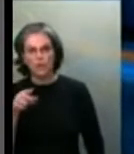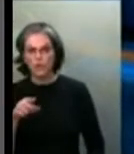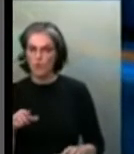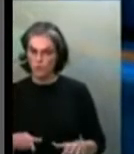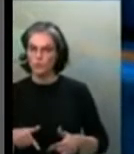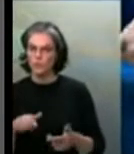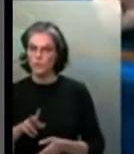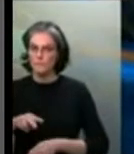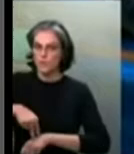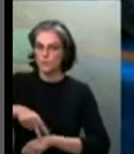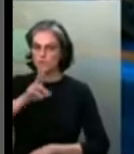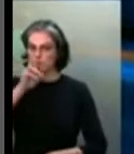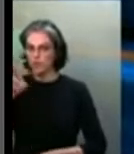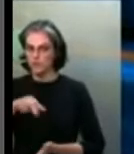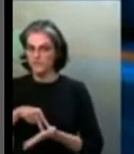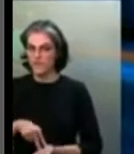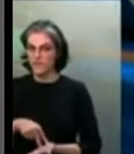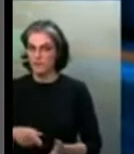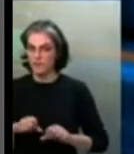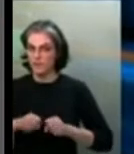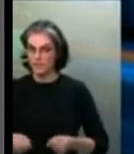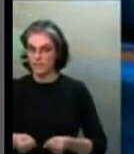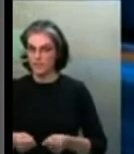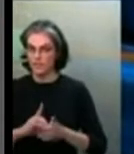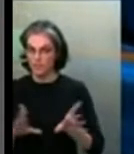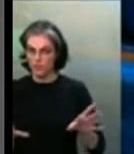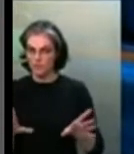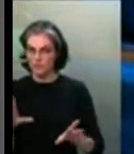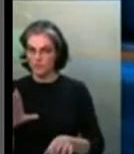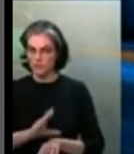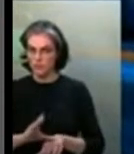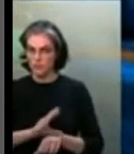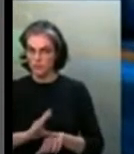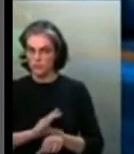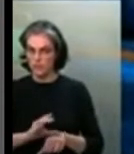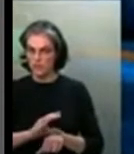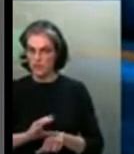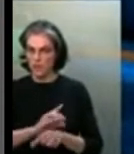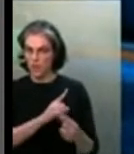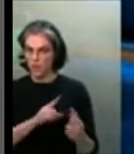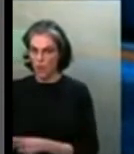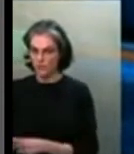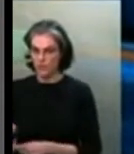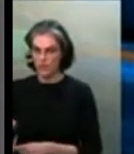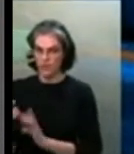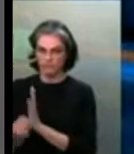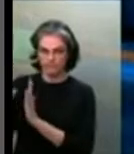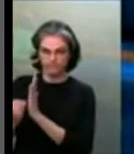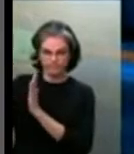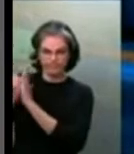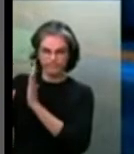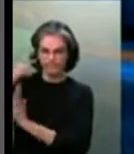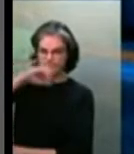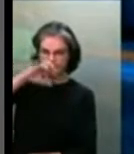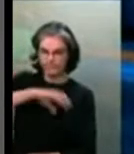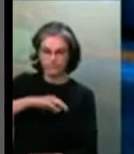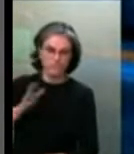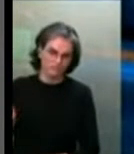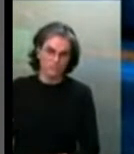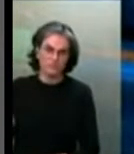posição firme na defesa da democracia, da nossa Constituição e contra essa escalada de